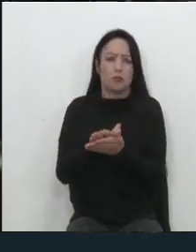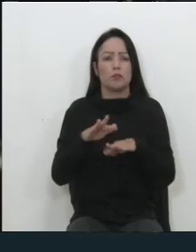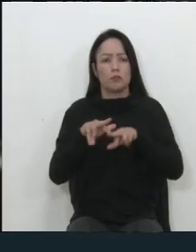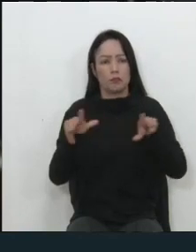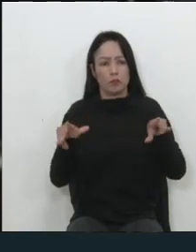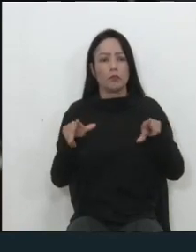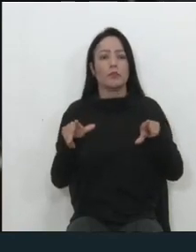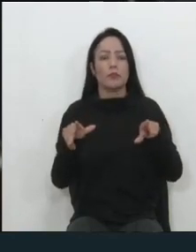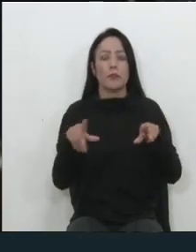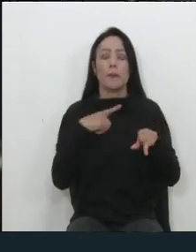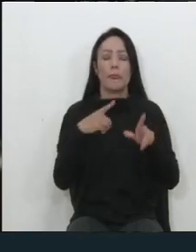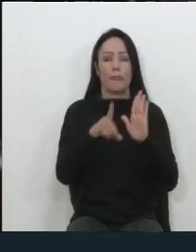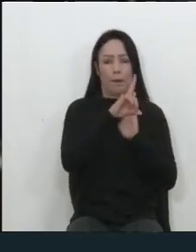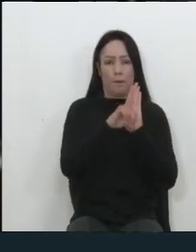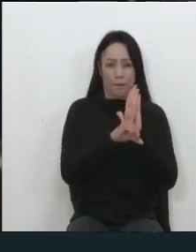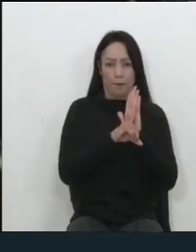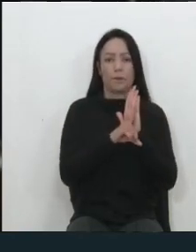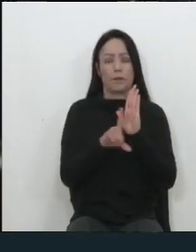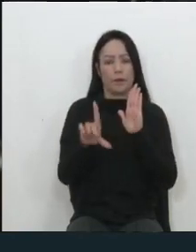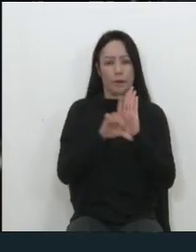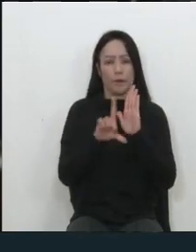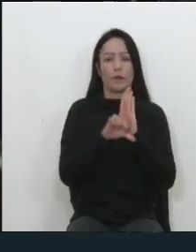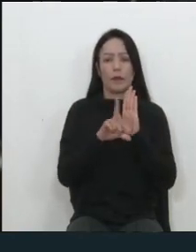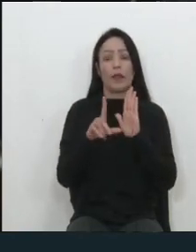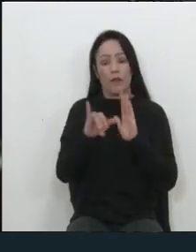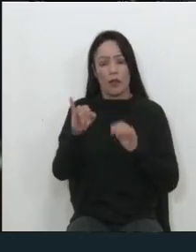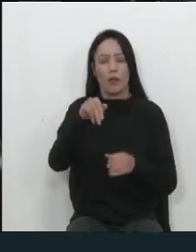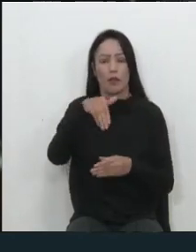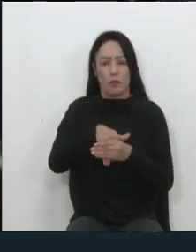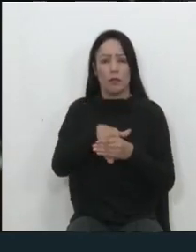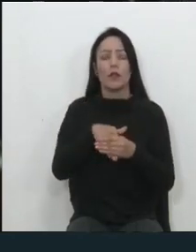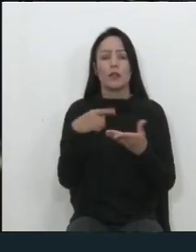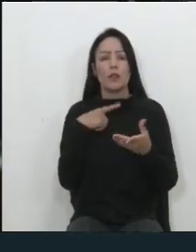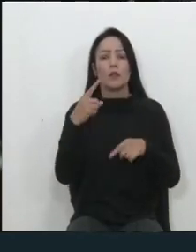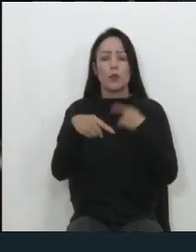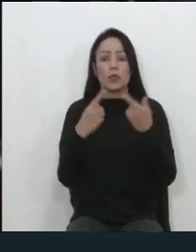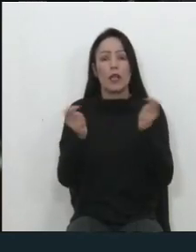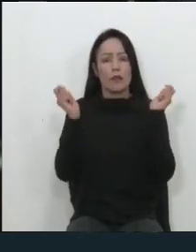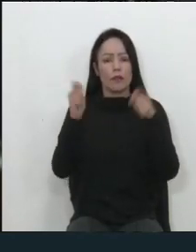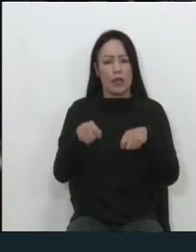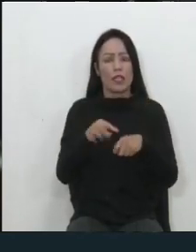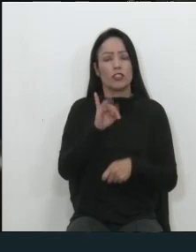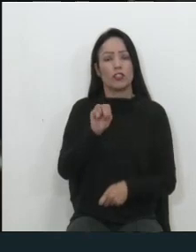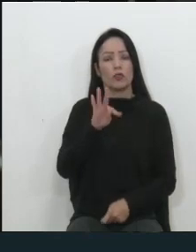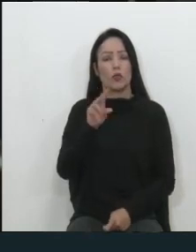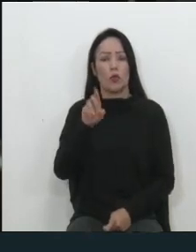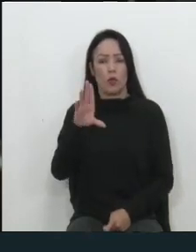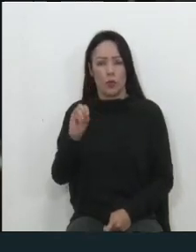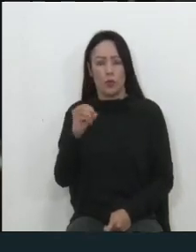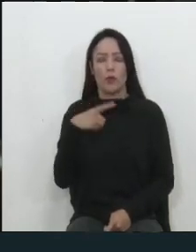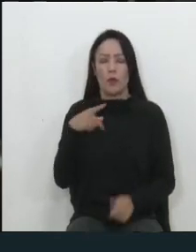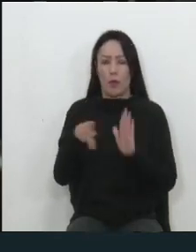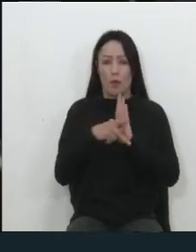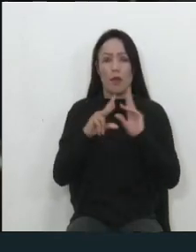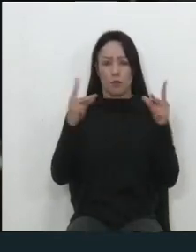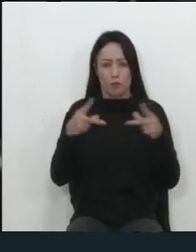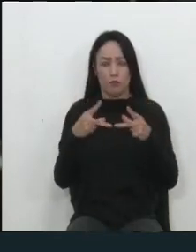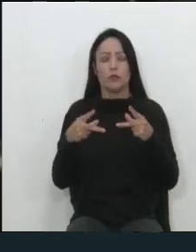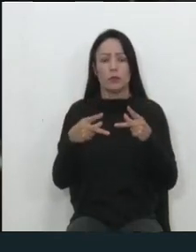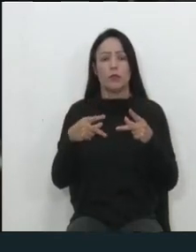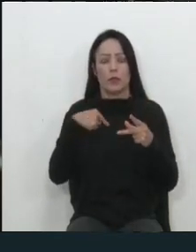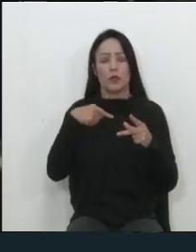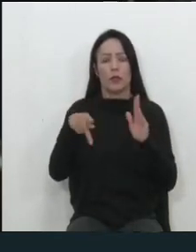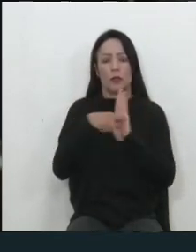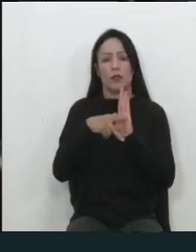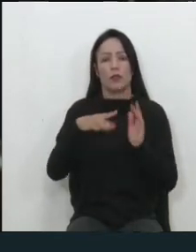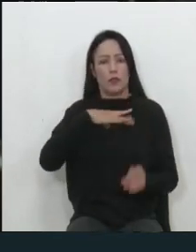ainda um decreto legislativo que deve ser votado aqui, que é uma concessão de título honorífico de cidadão guarulhense, protocolado pela vereadora Márcia